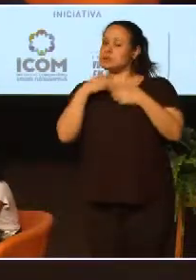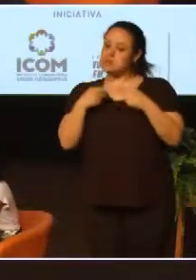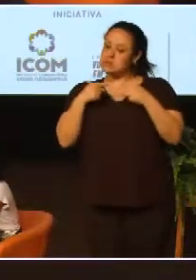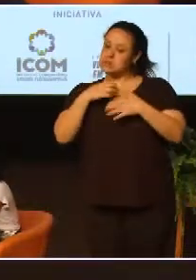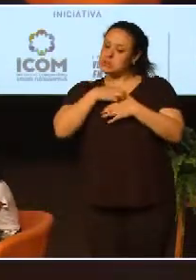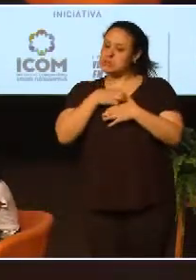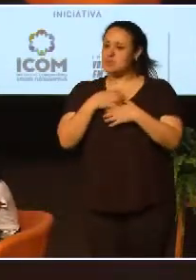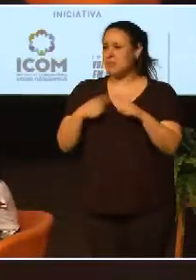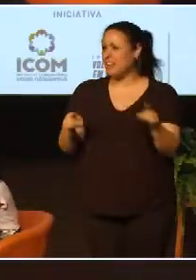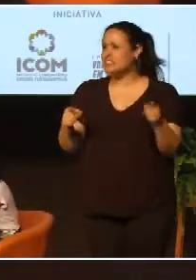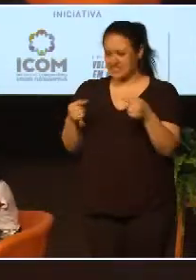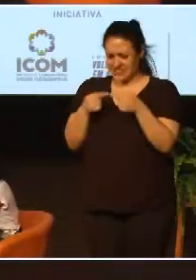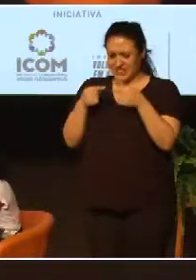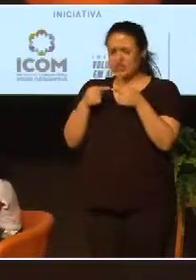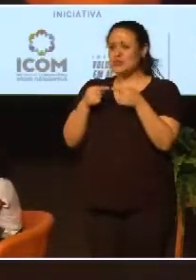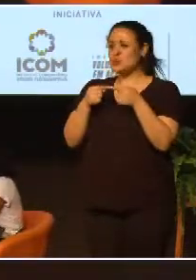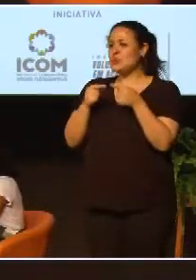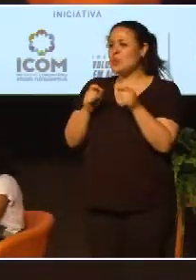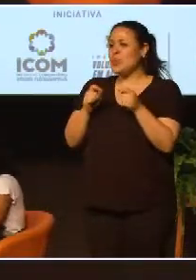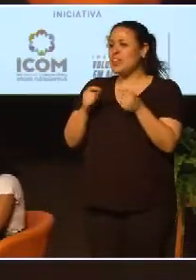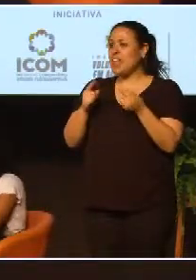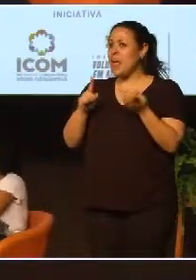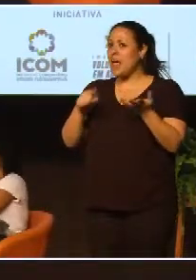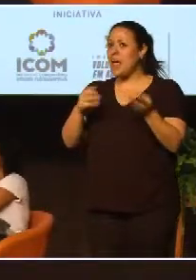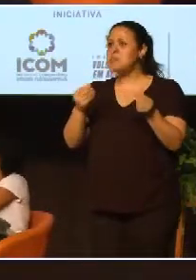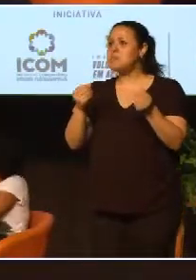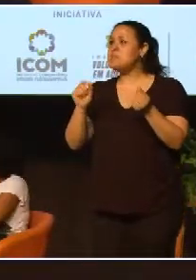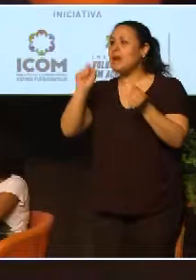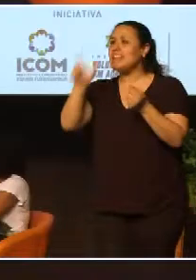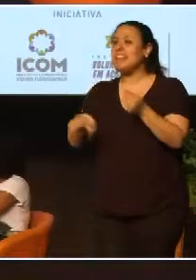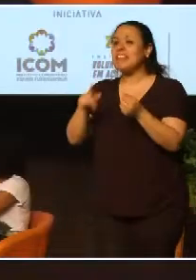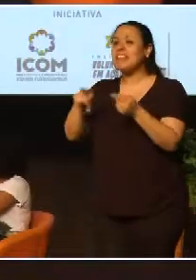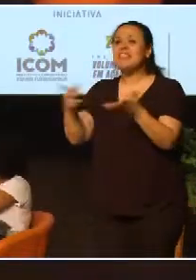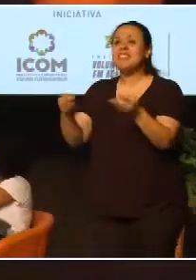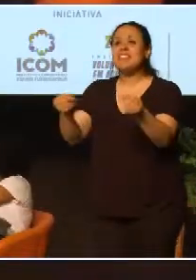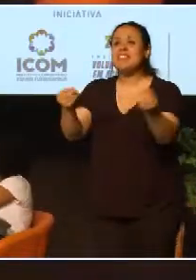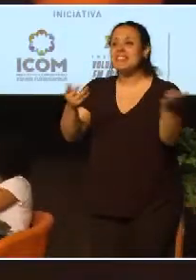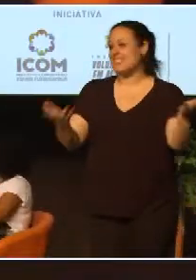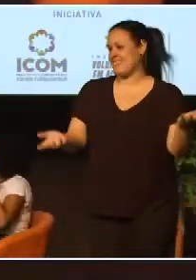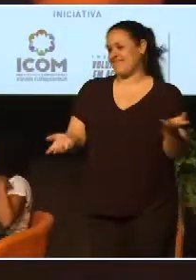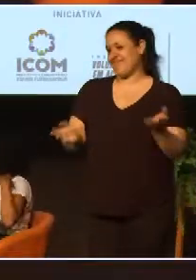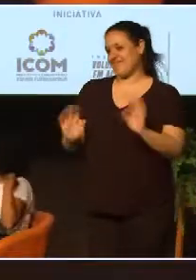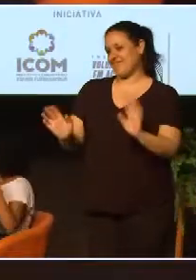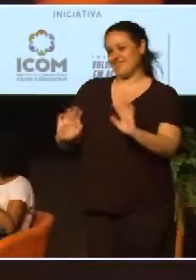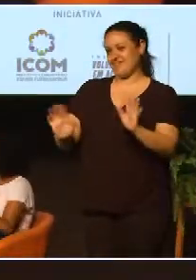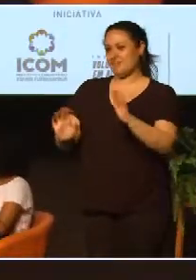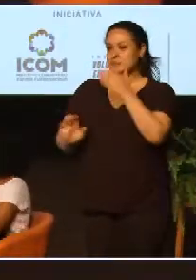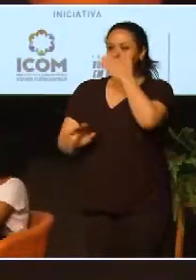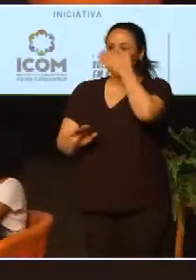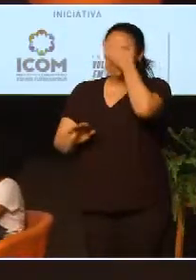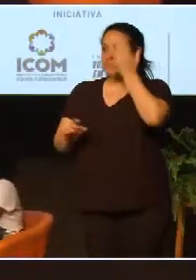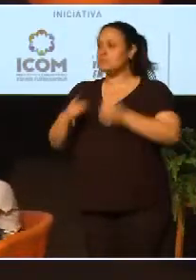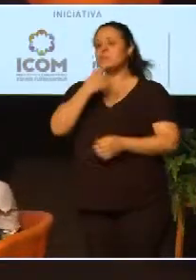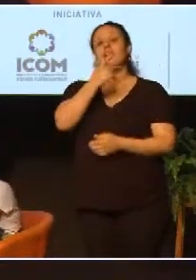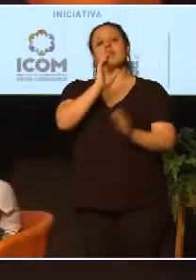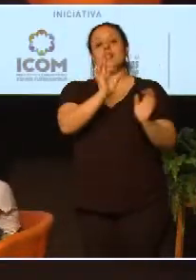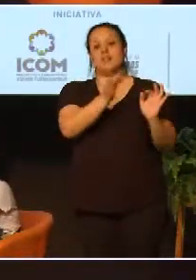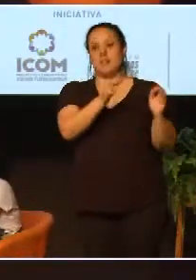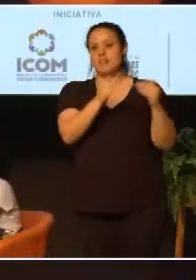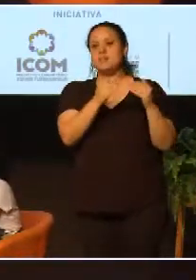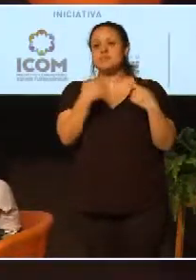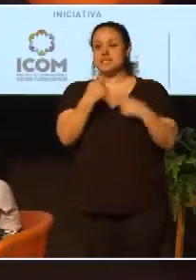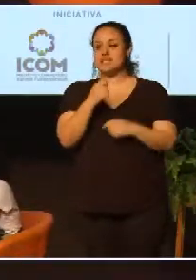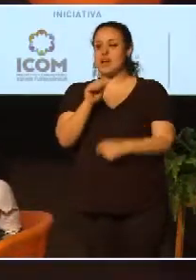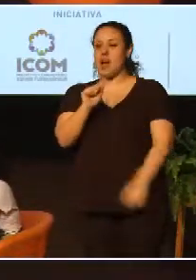para quem, cara pálida, pra quem, né? Então, isso é uma boa questão, porque eu acho que encontrar o propósito está muito conectado com o autoconhecimento. Você precisa se conhecer.